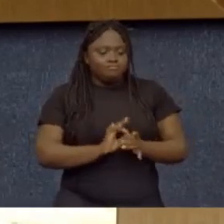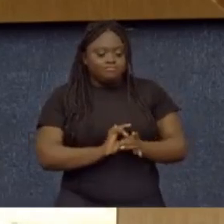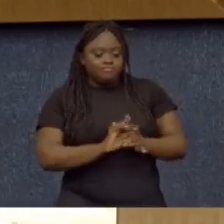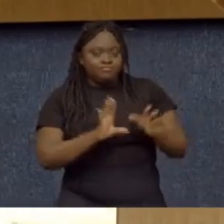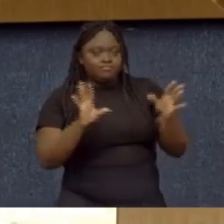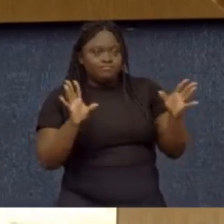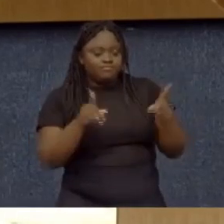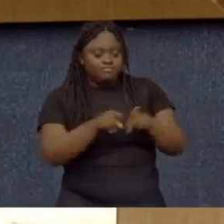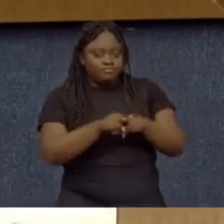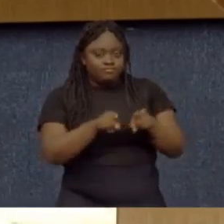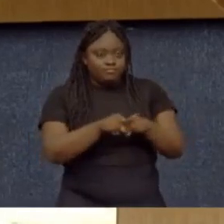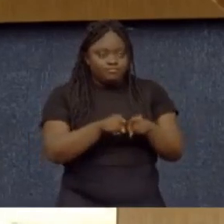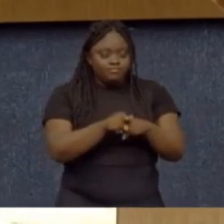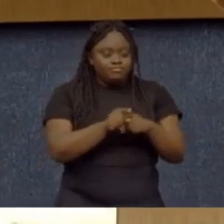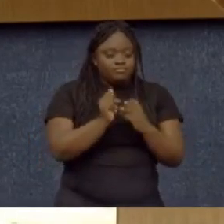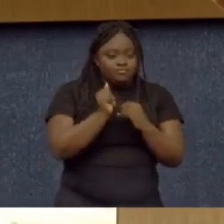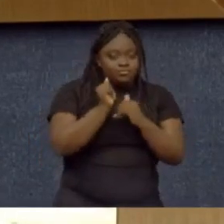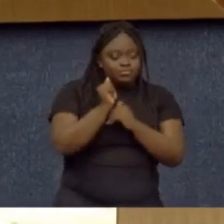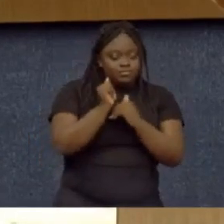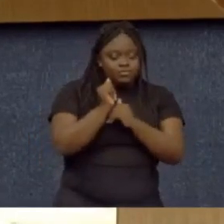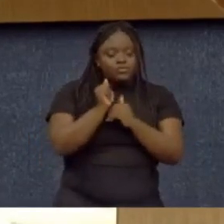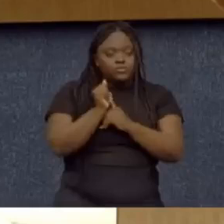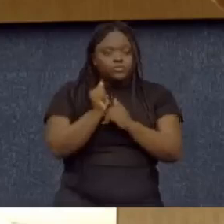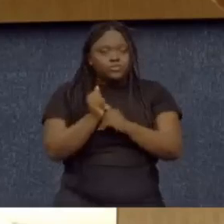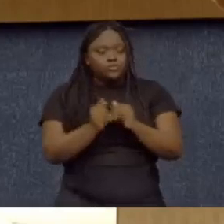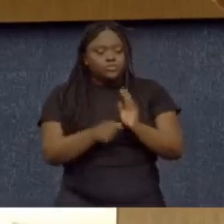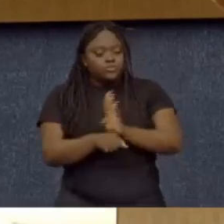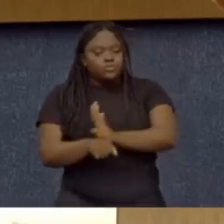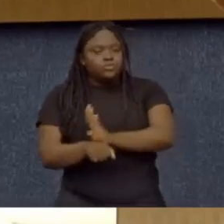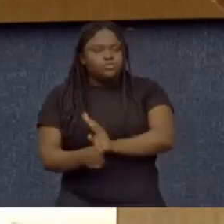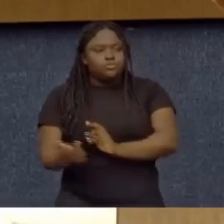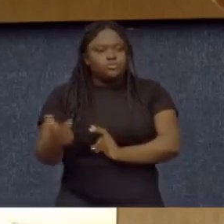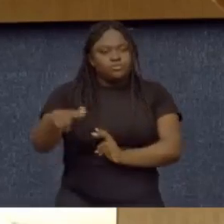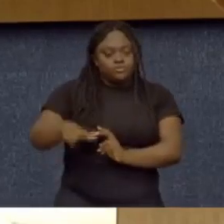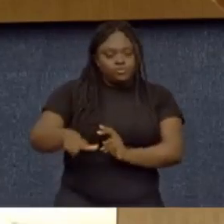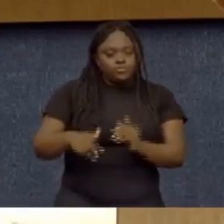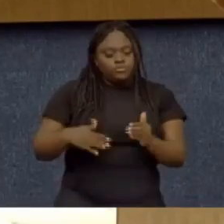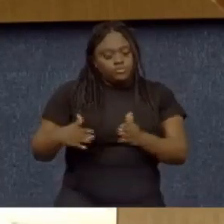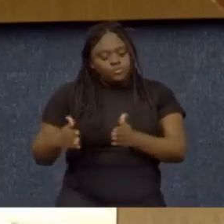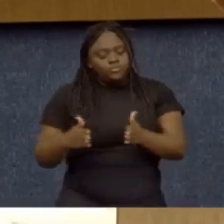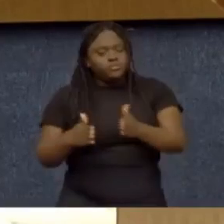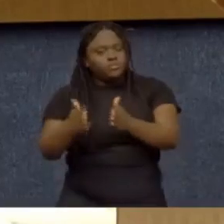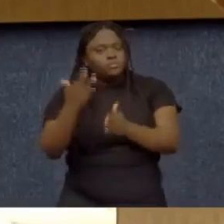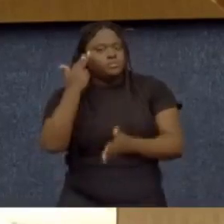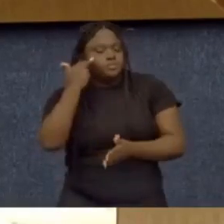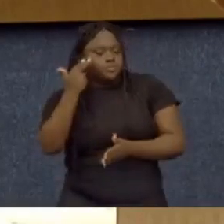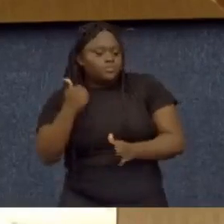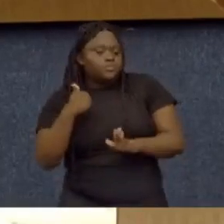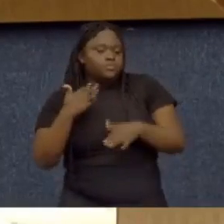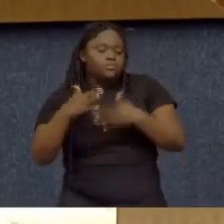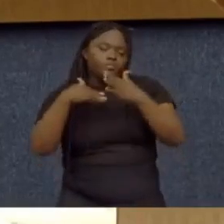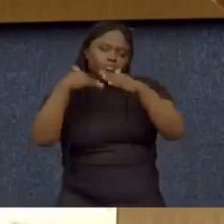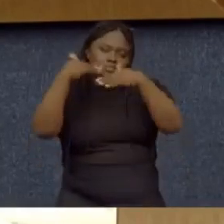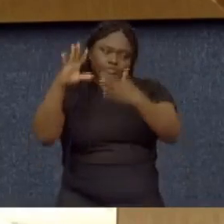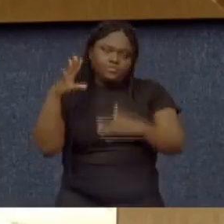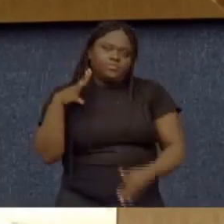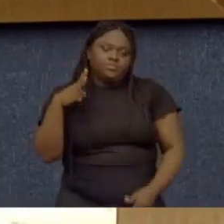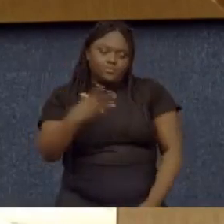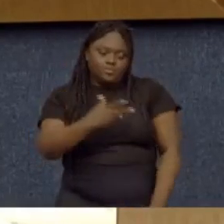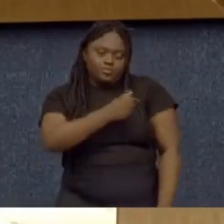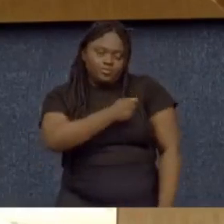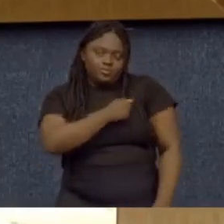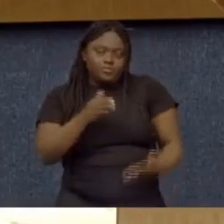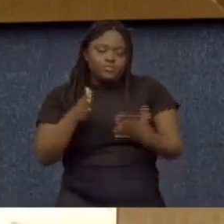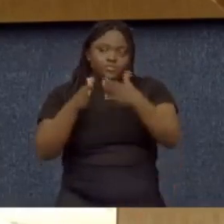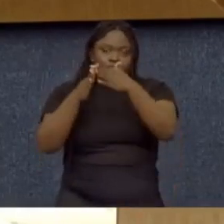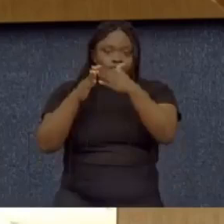despretensioso e discreto ao próximo, como caminho natural de nosso progresso e salvação.